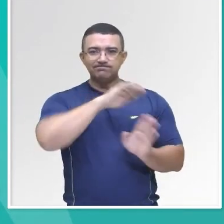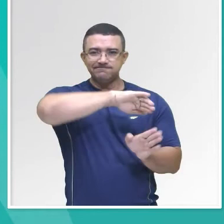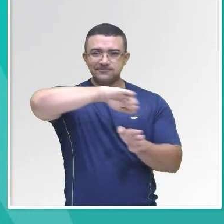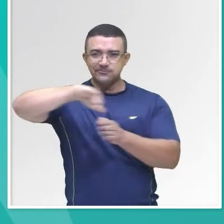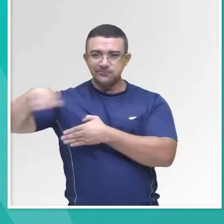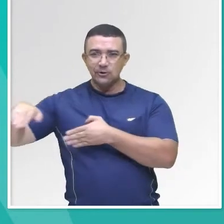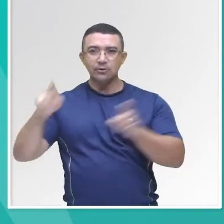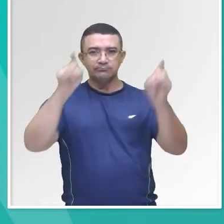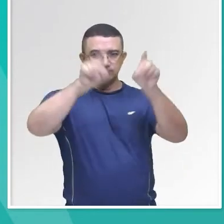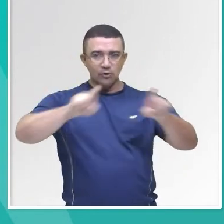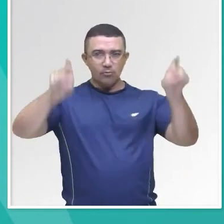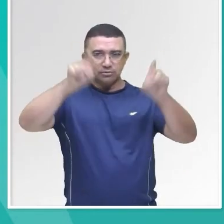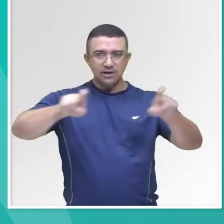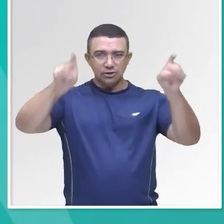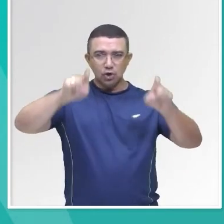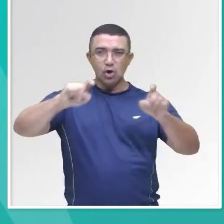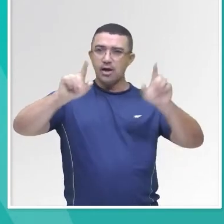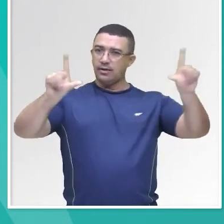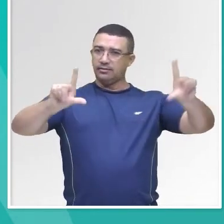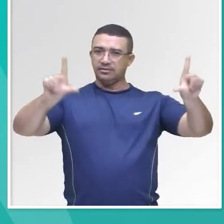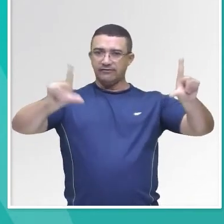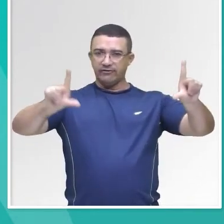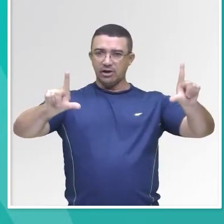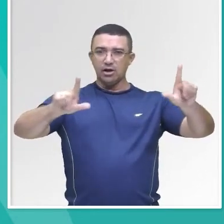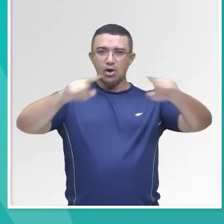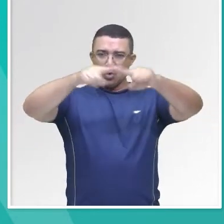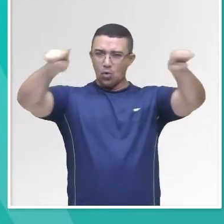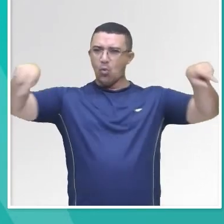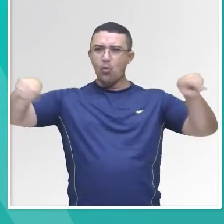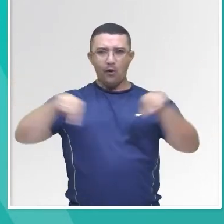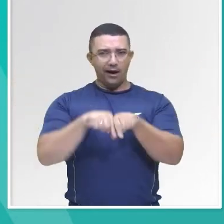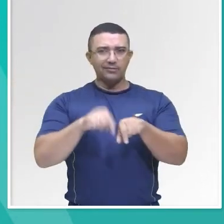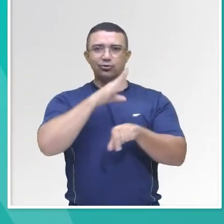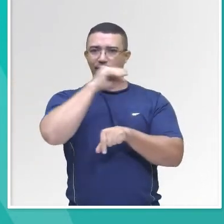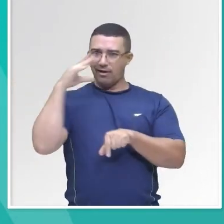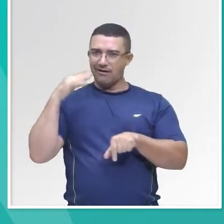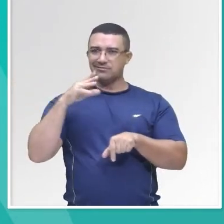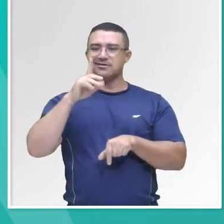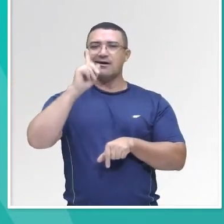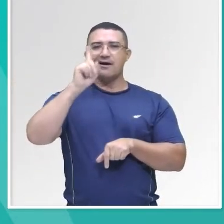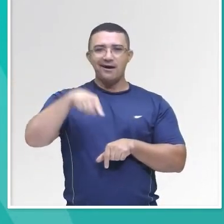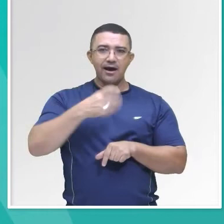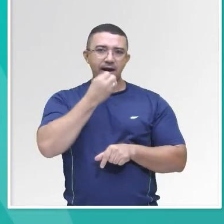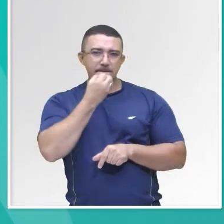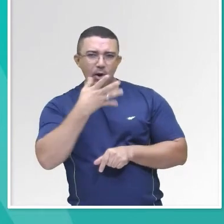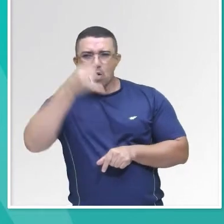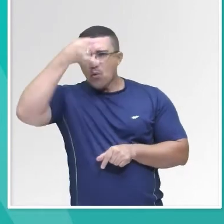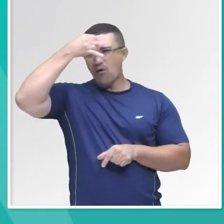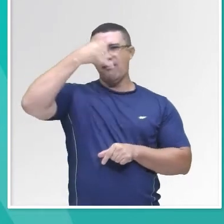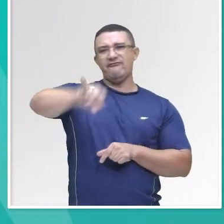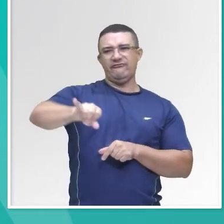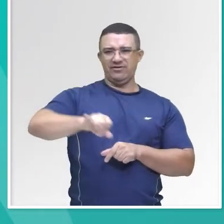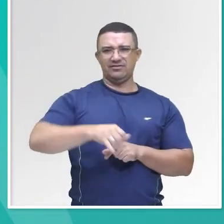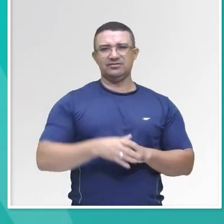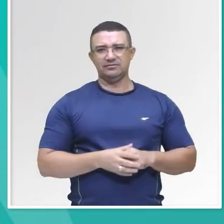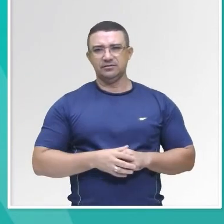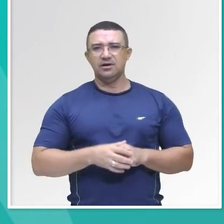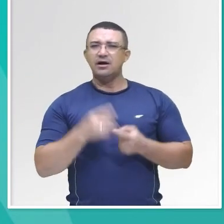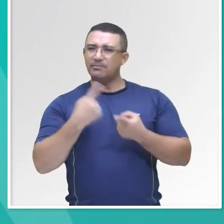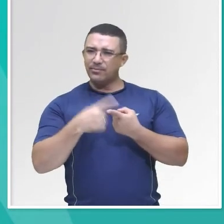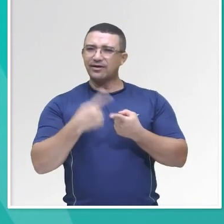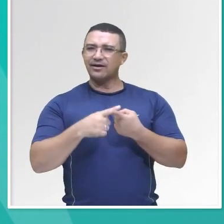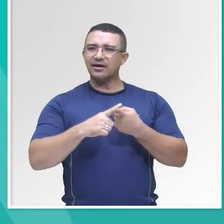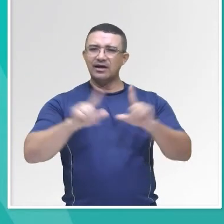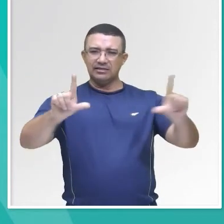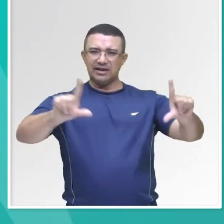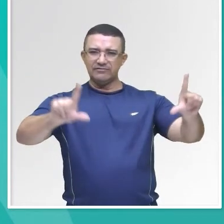e limitar o número de horas na internet. Jogos e telinha. É importante que a família tenha o hábito de